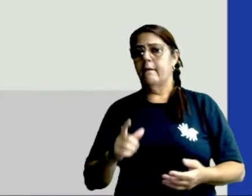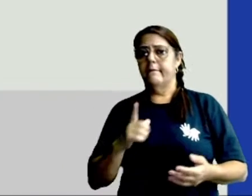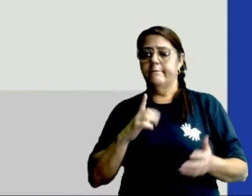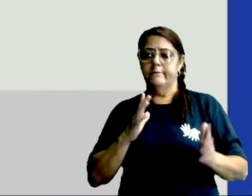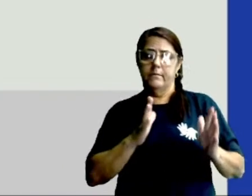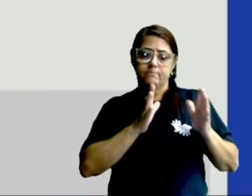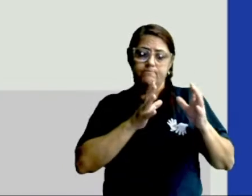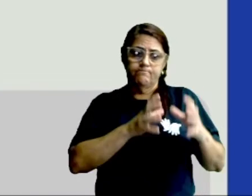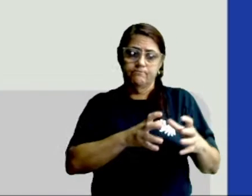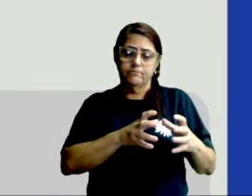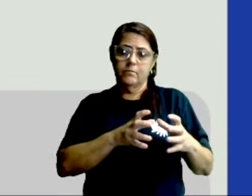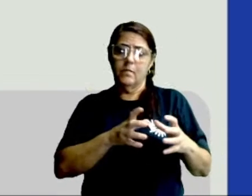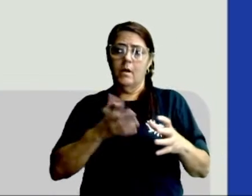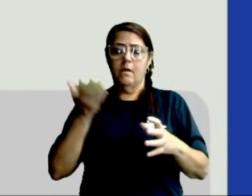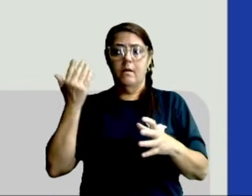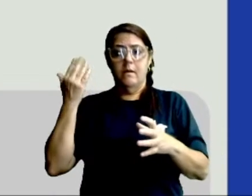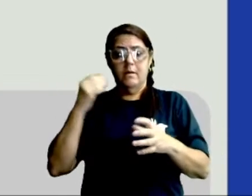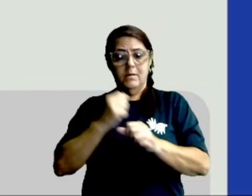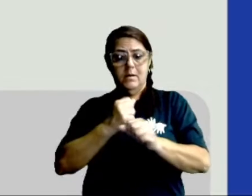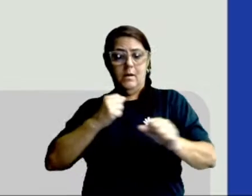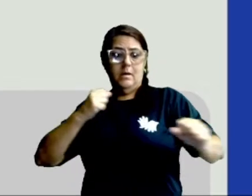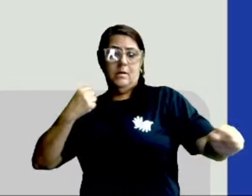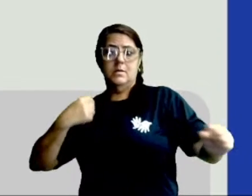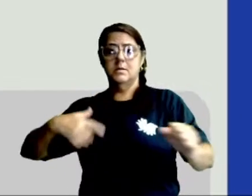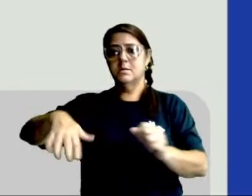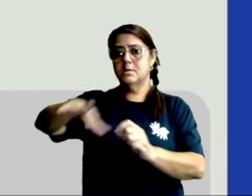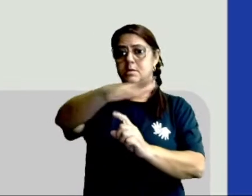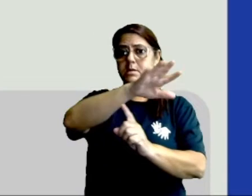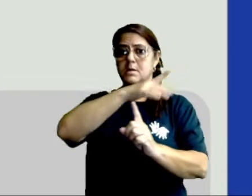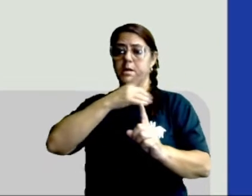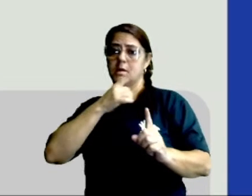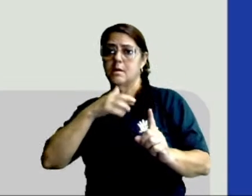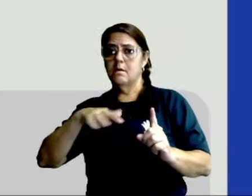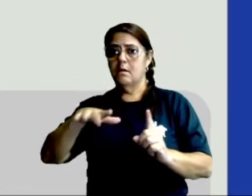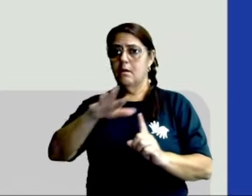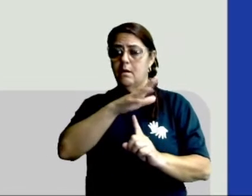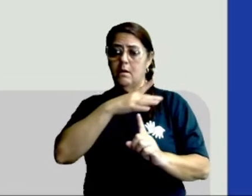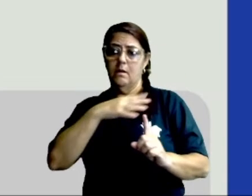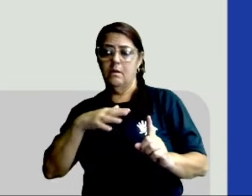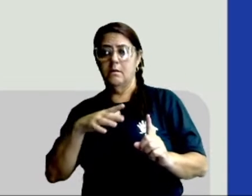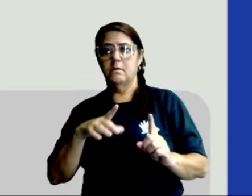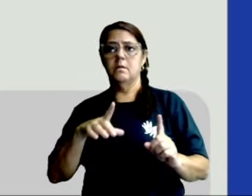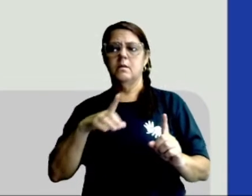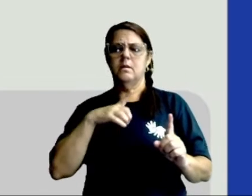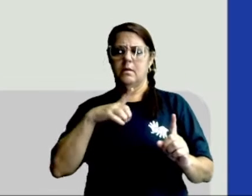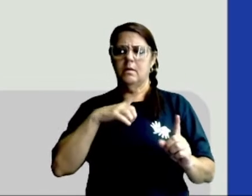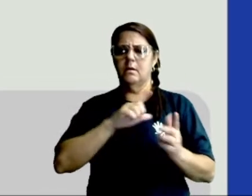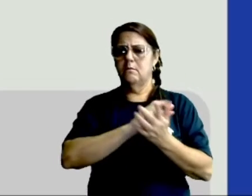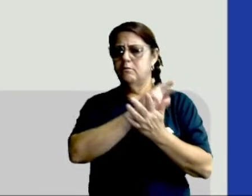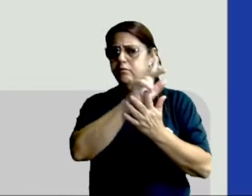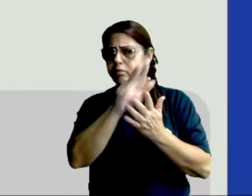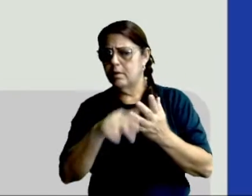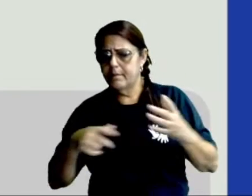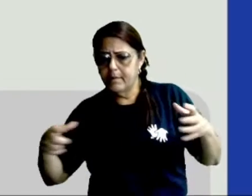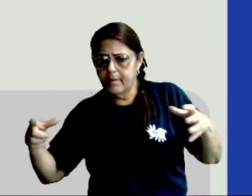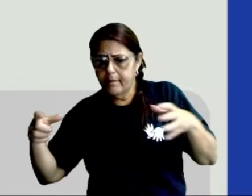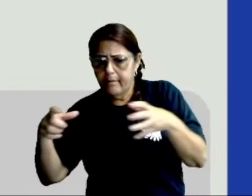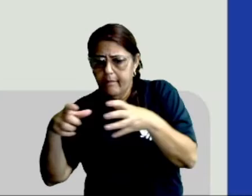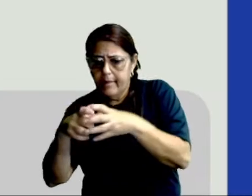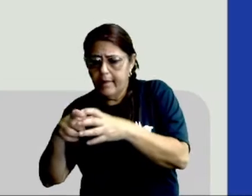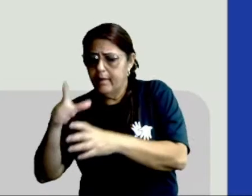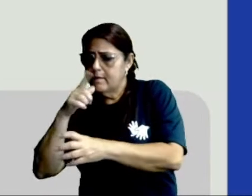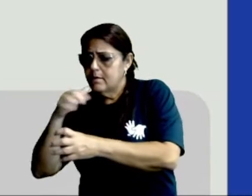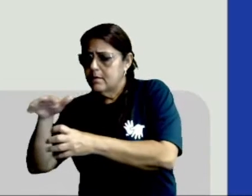parte tem as grandes Antilhas, são as grandes ilhas, né? Como Haiti, Jamaica, Cuba. E essas pequenas Antilhas, são as